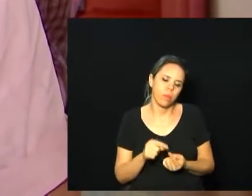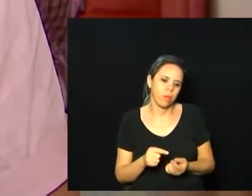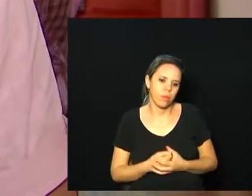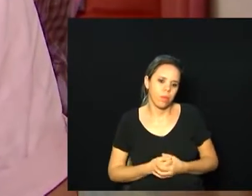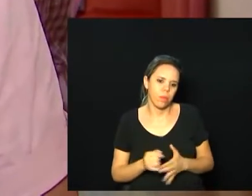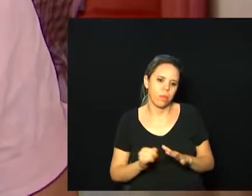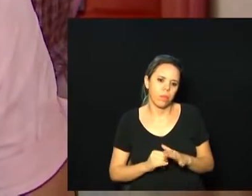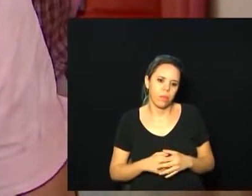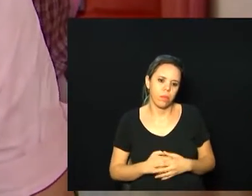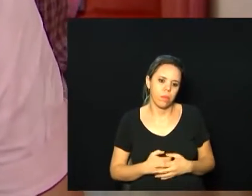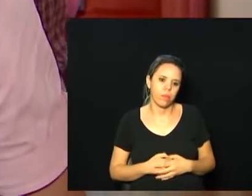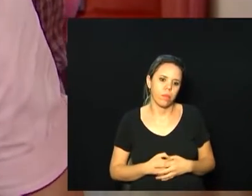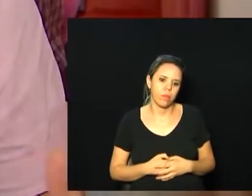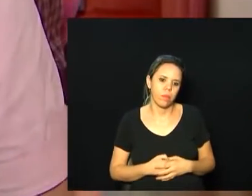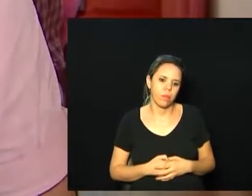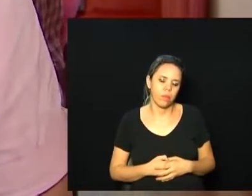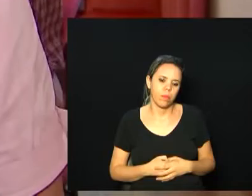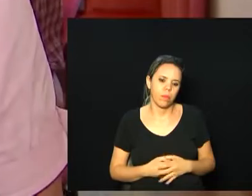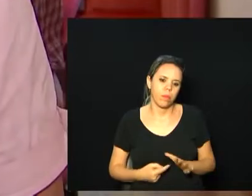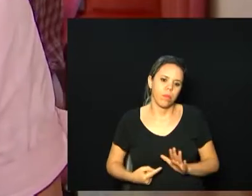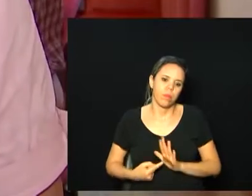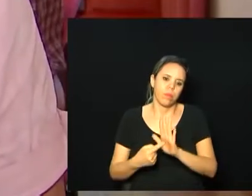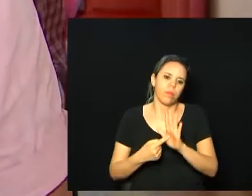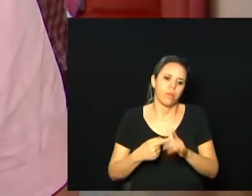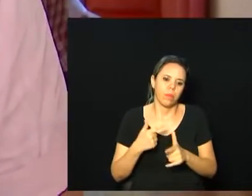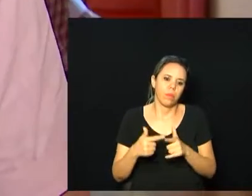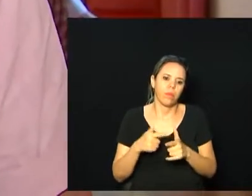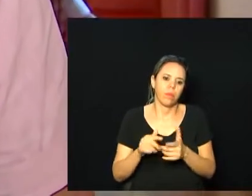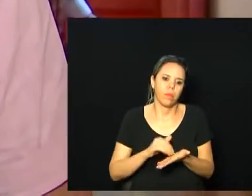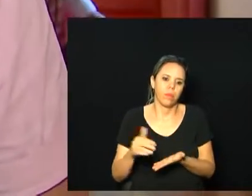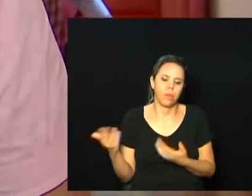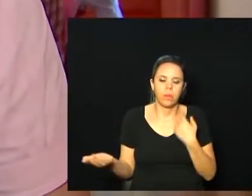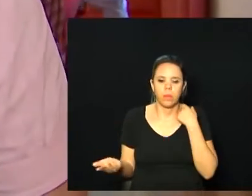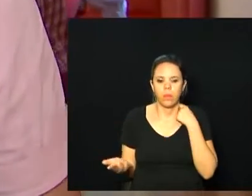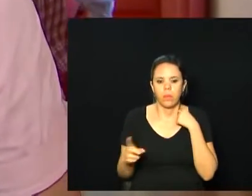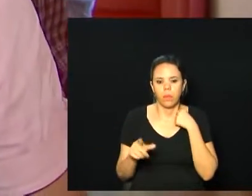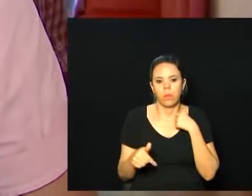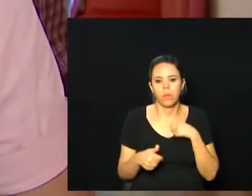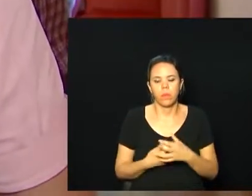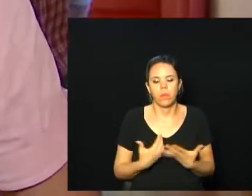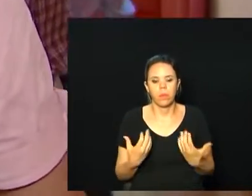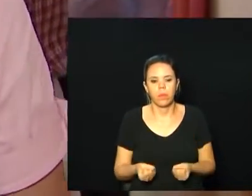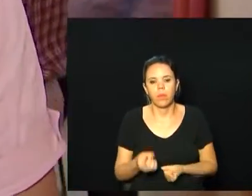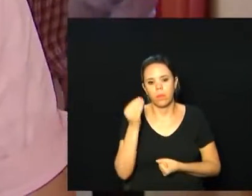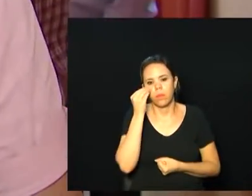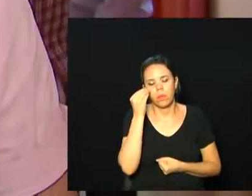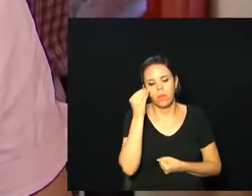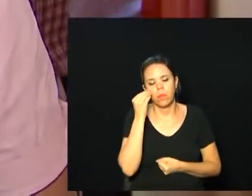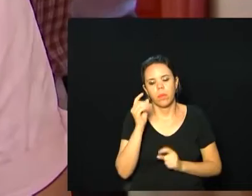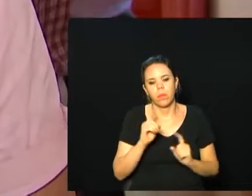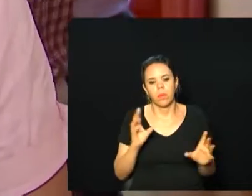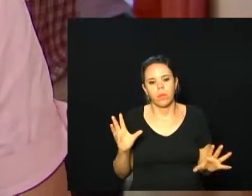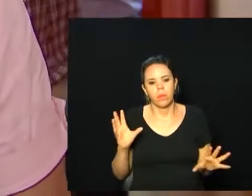às entidades. Então, nós vamos apresentar o problema ao secretário e depois vamos tentar também